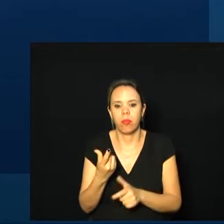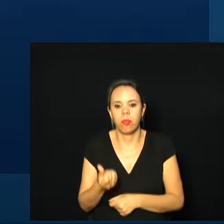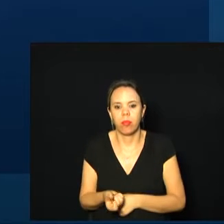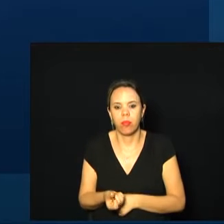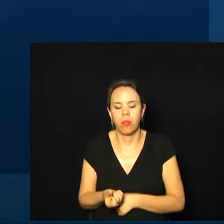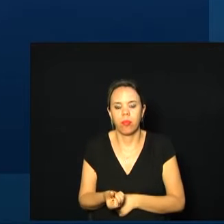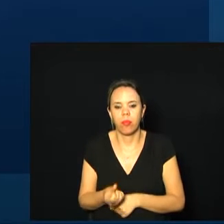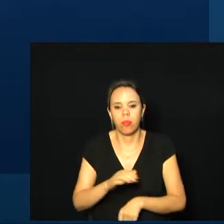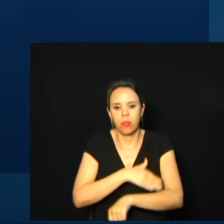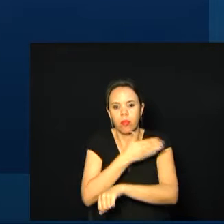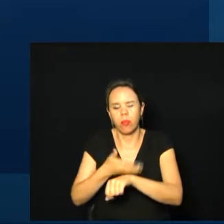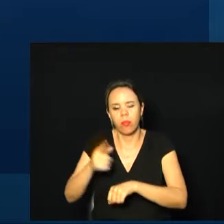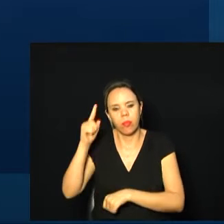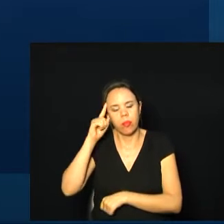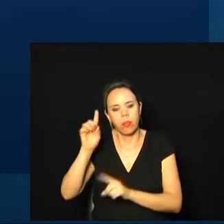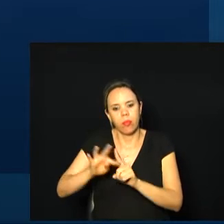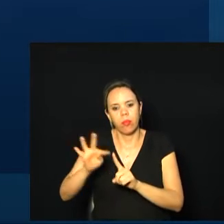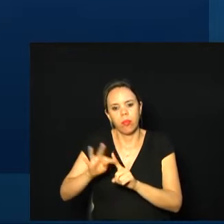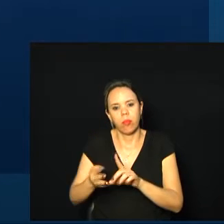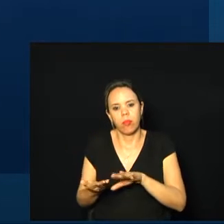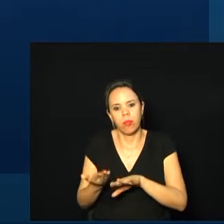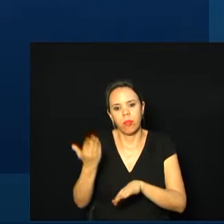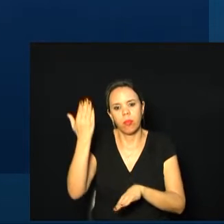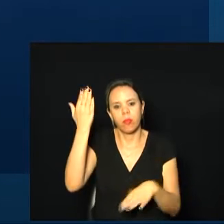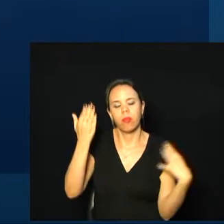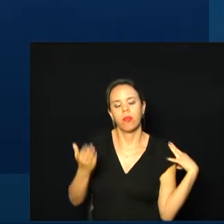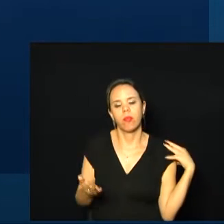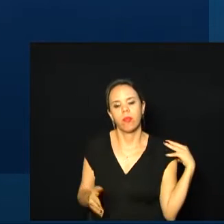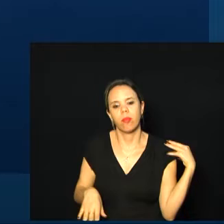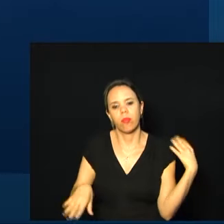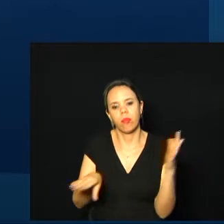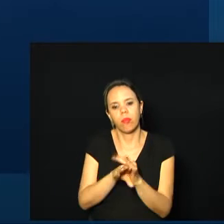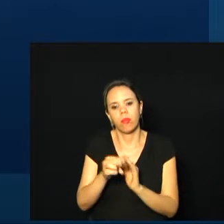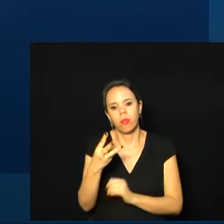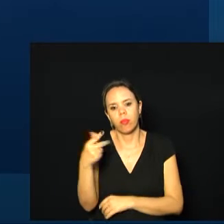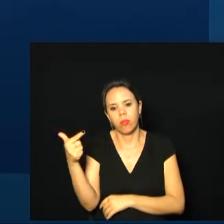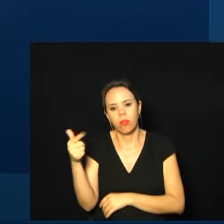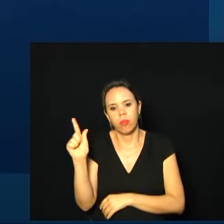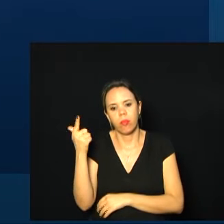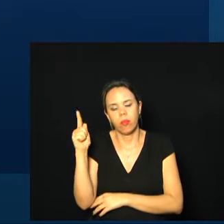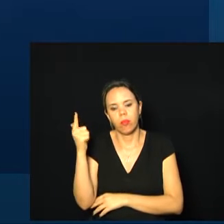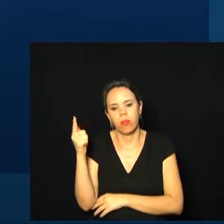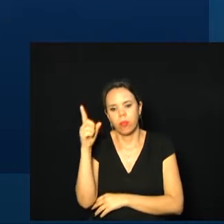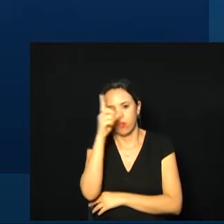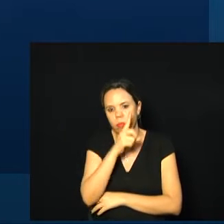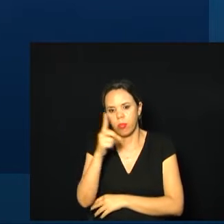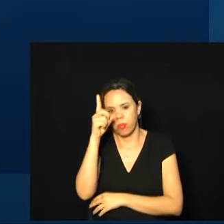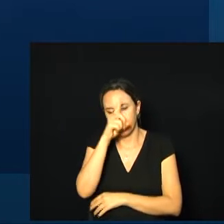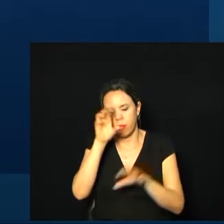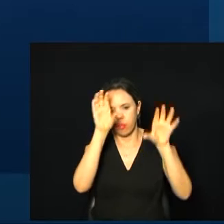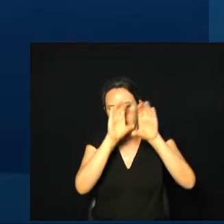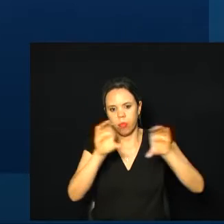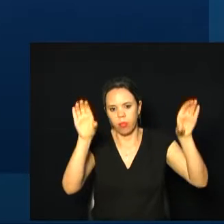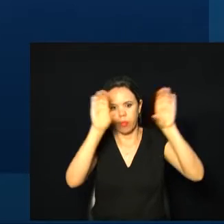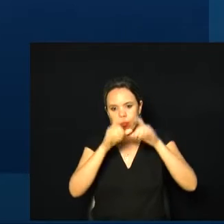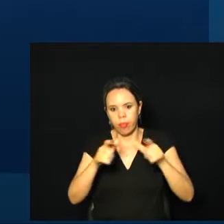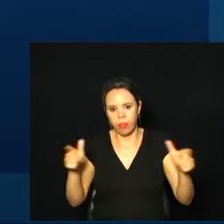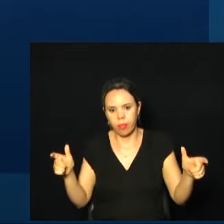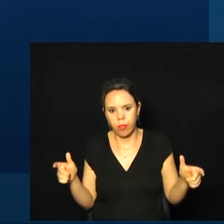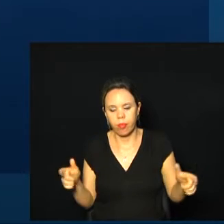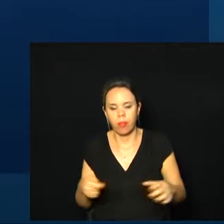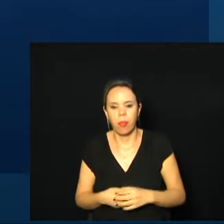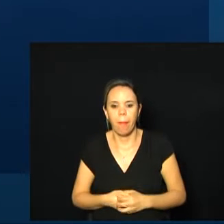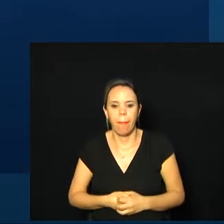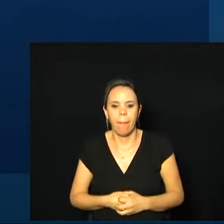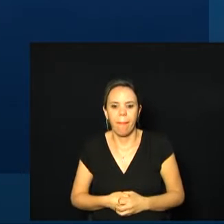16. Ao longo do dia essa temperatura vai subindo, podendo chegar aos 32 graus. No domingo a nebulosidade aumenta um pouco,